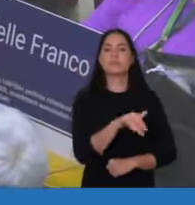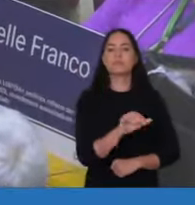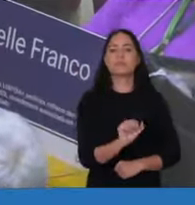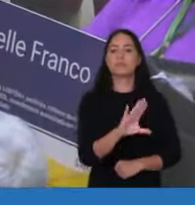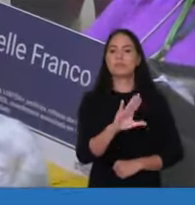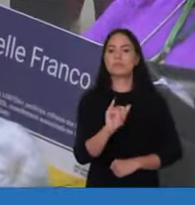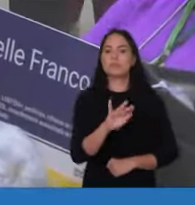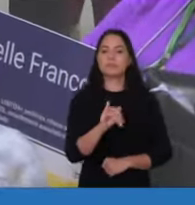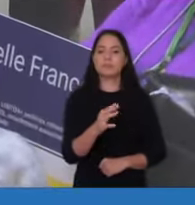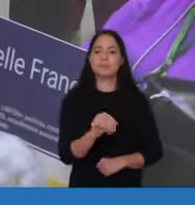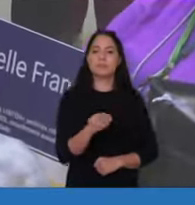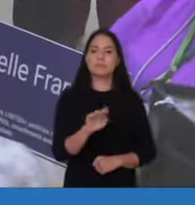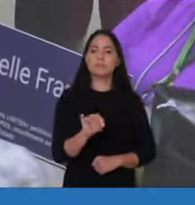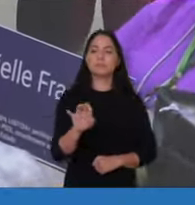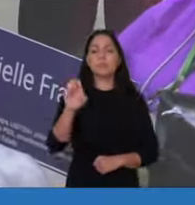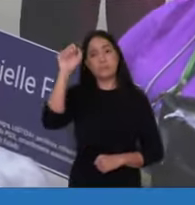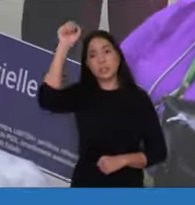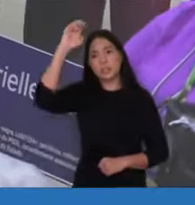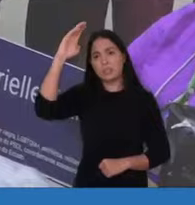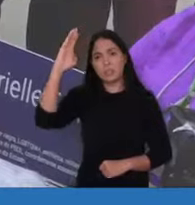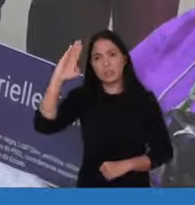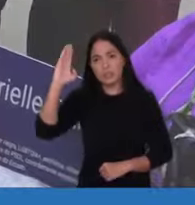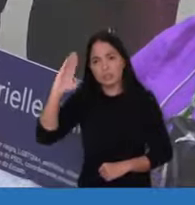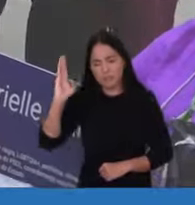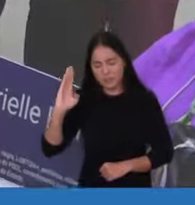Jamelões. Brasil.